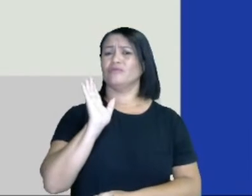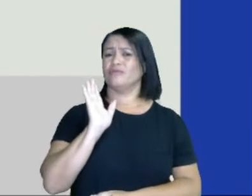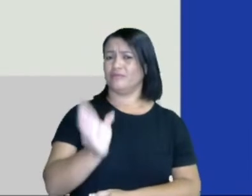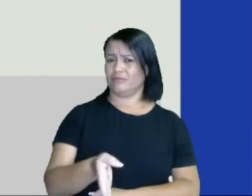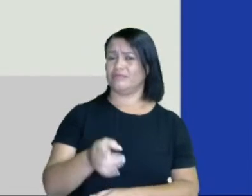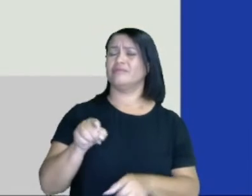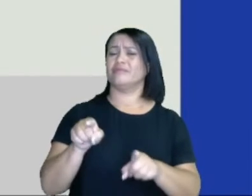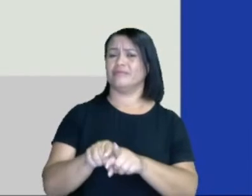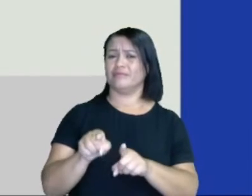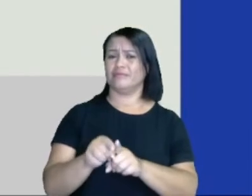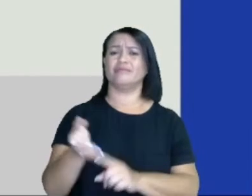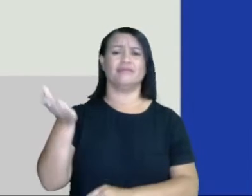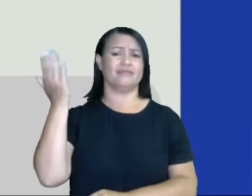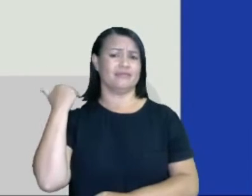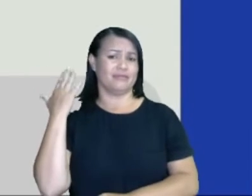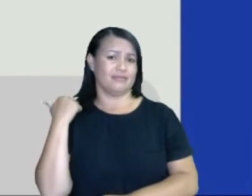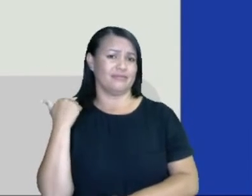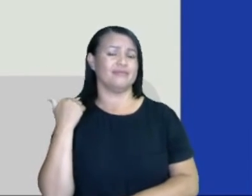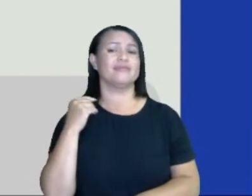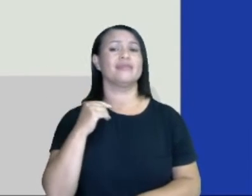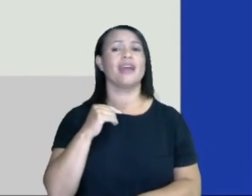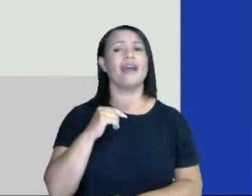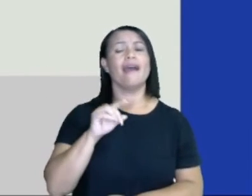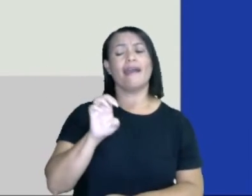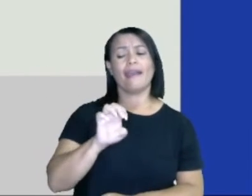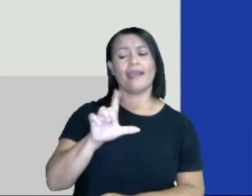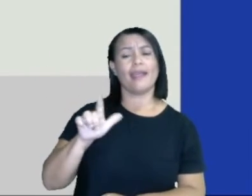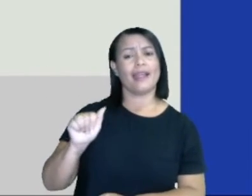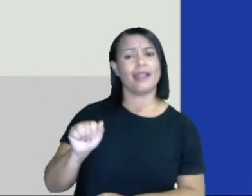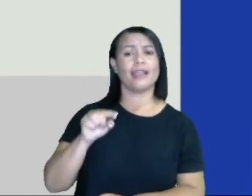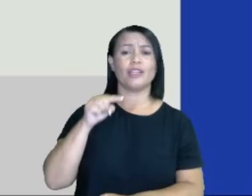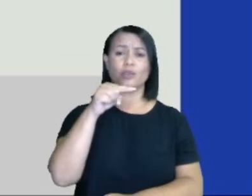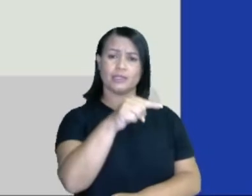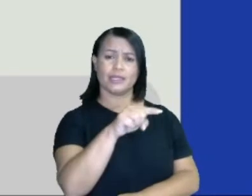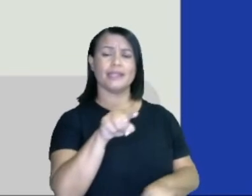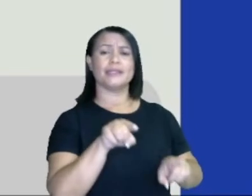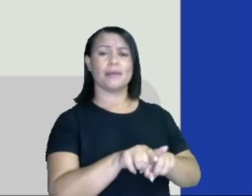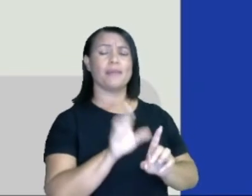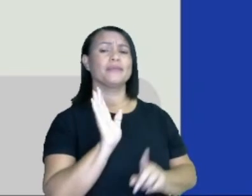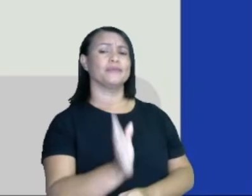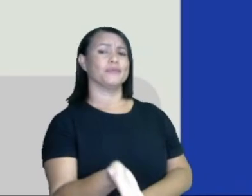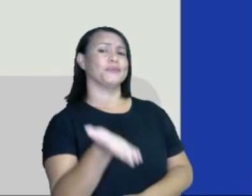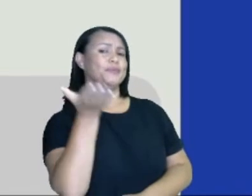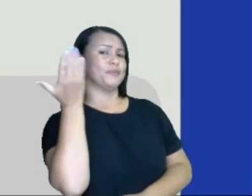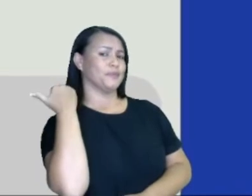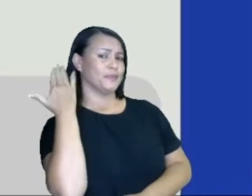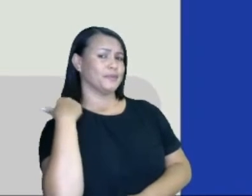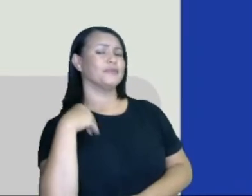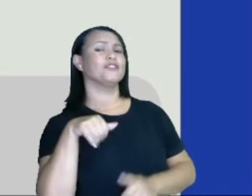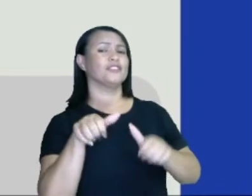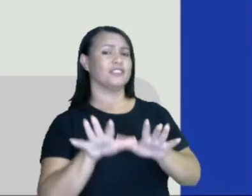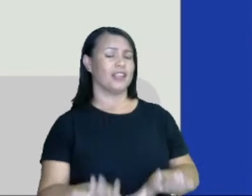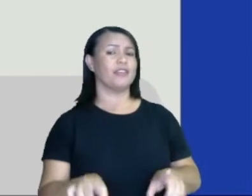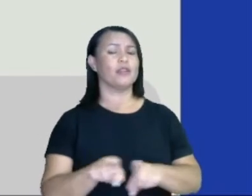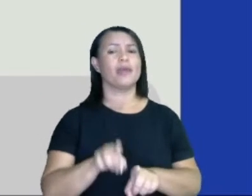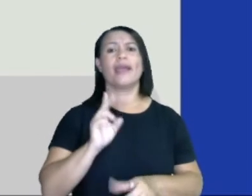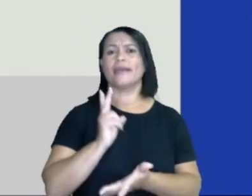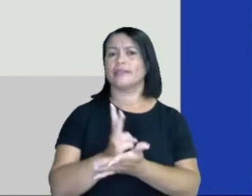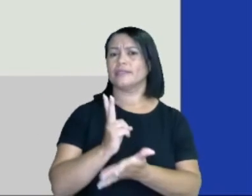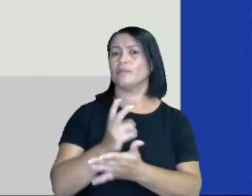vos estuviste, ele, ela e usted estuvo. É sempre